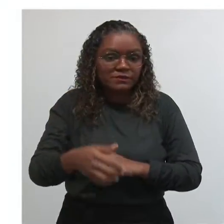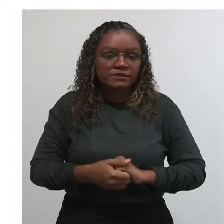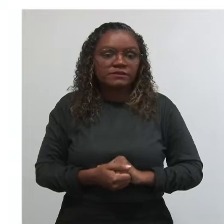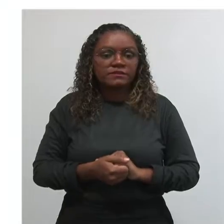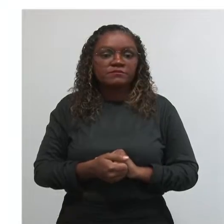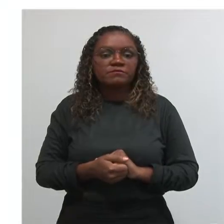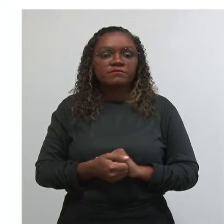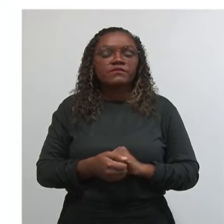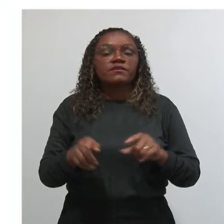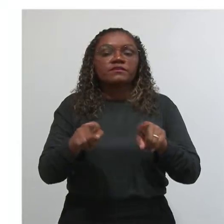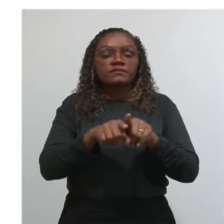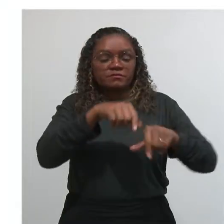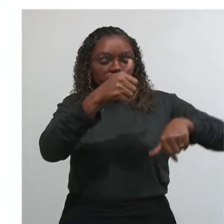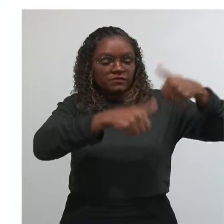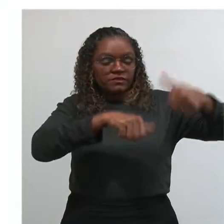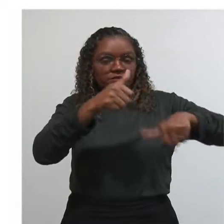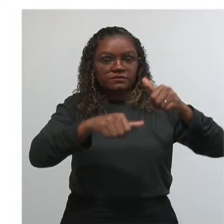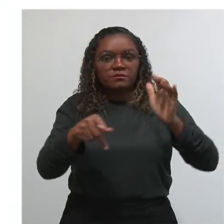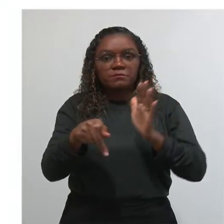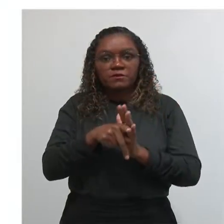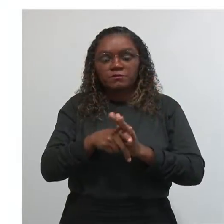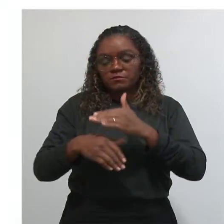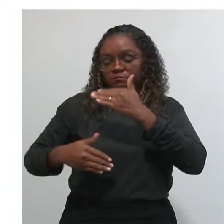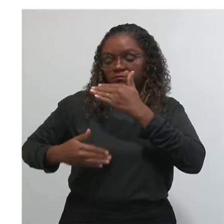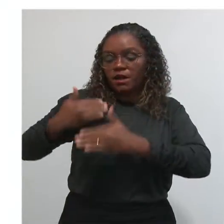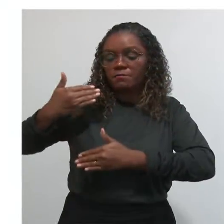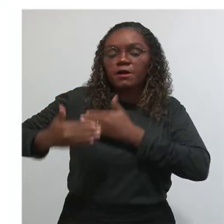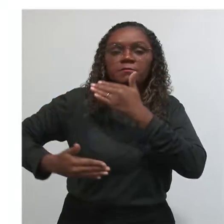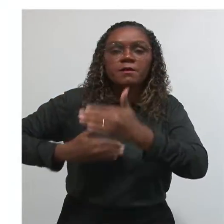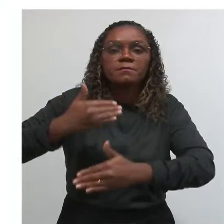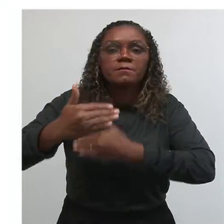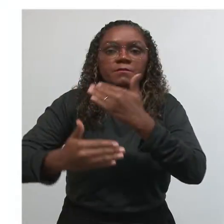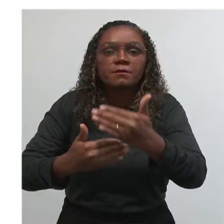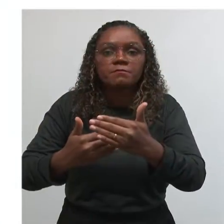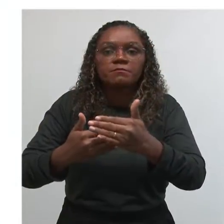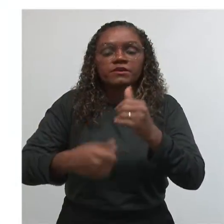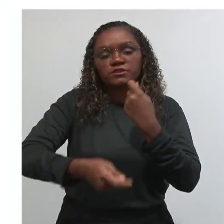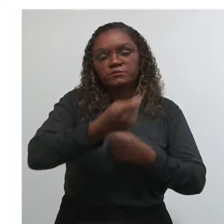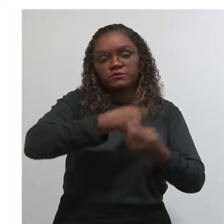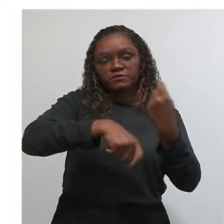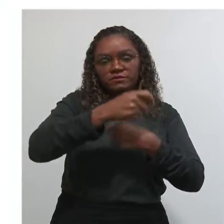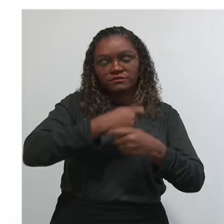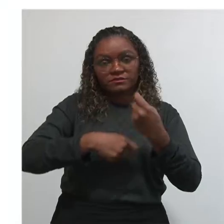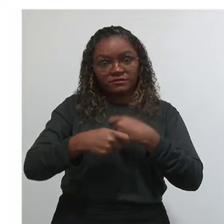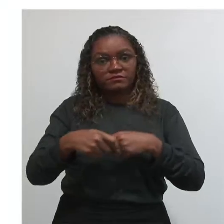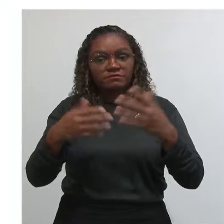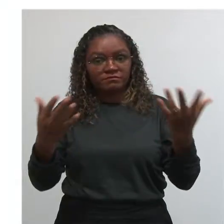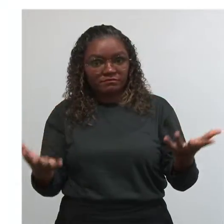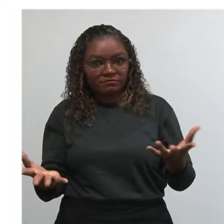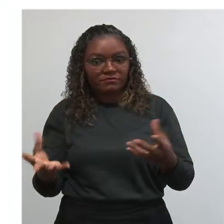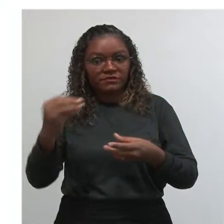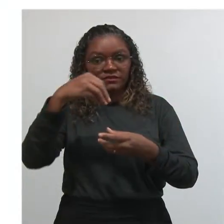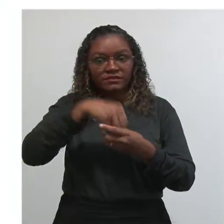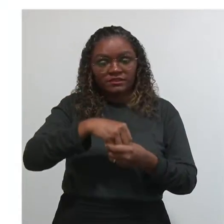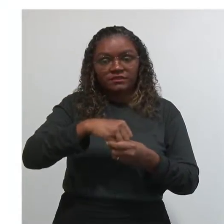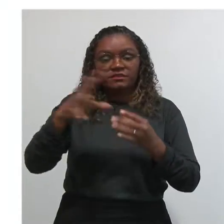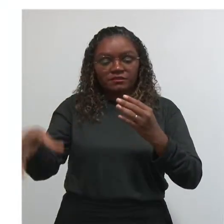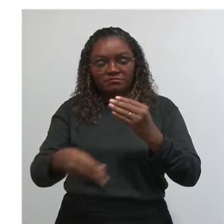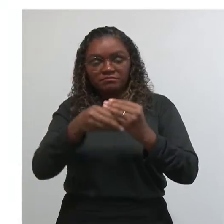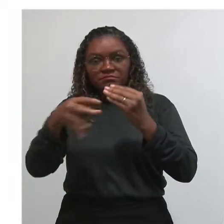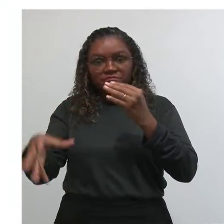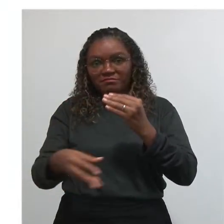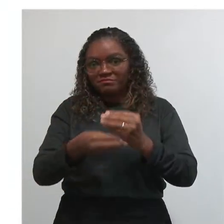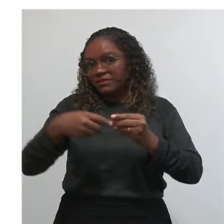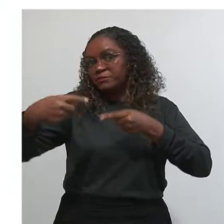de processo, que vai olhar para a condução dos processos administrativos, né, dentro da própria formulação e implementação da